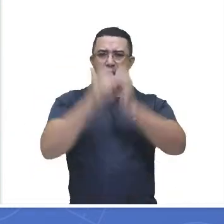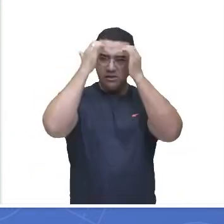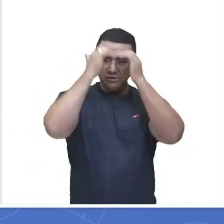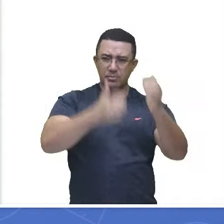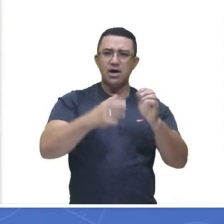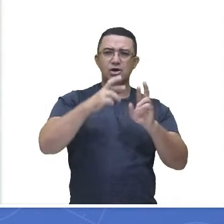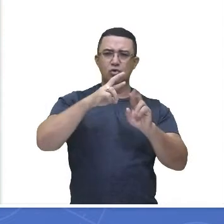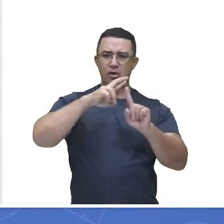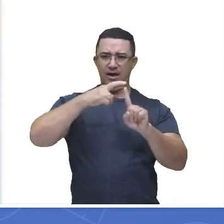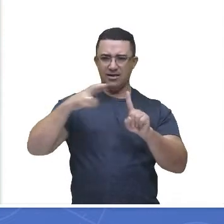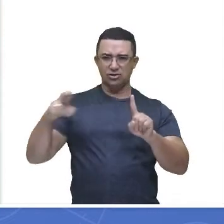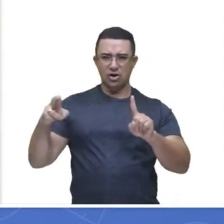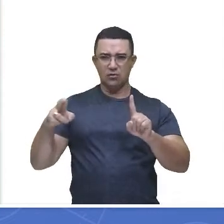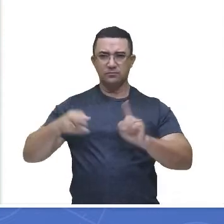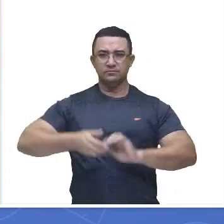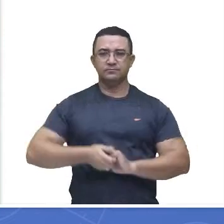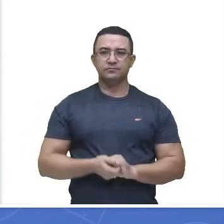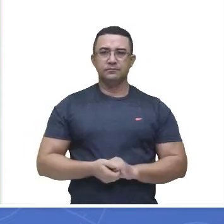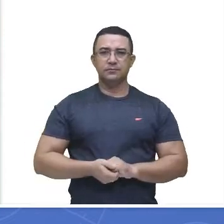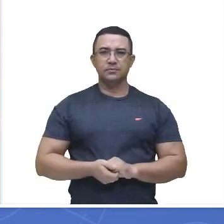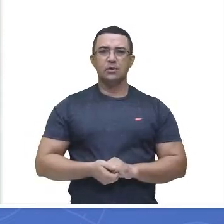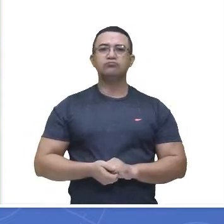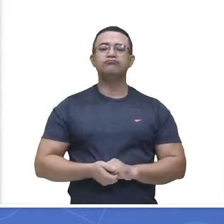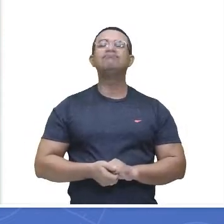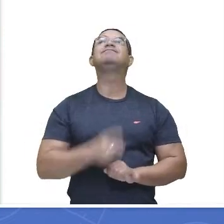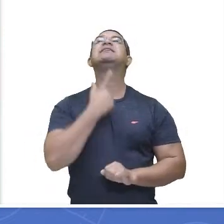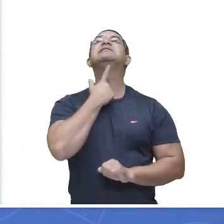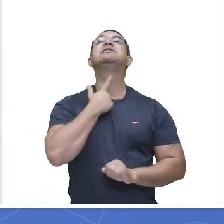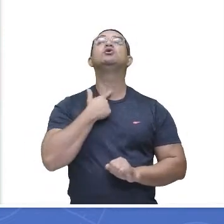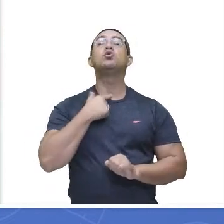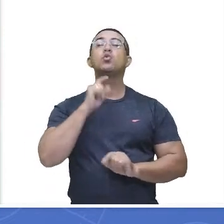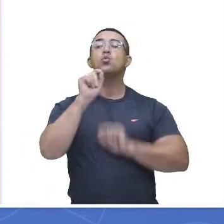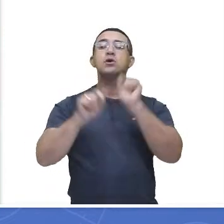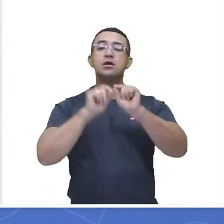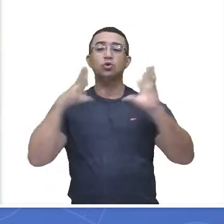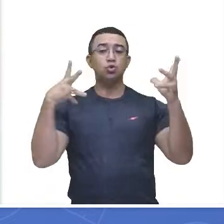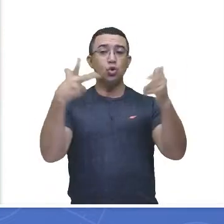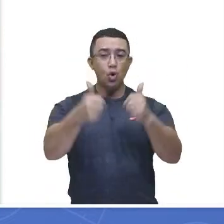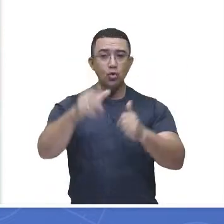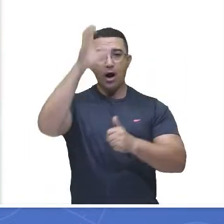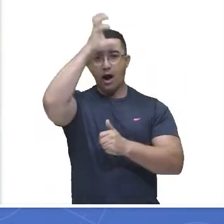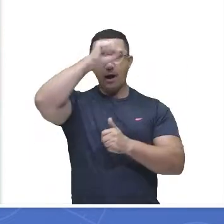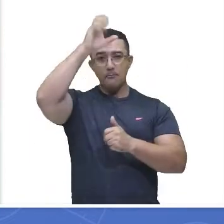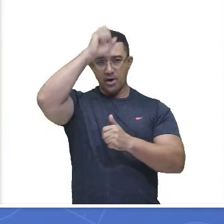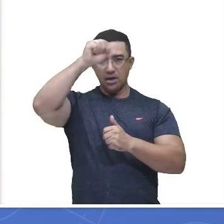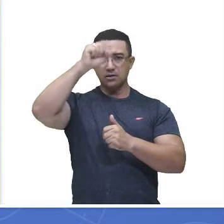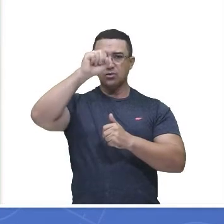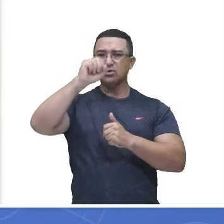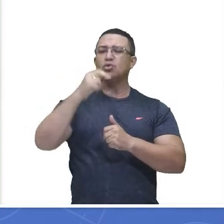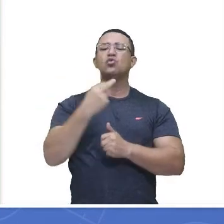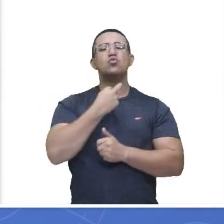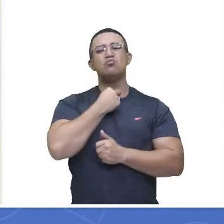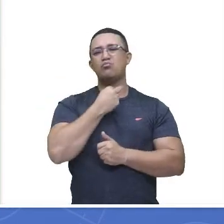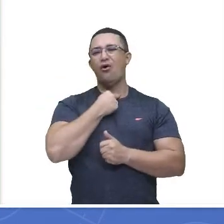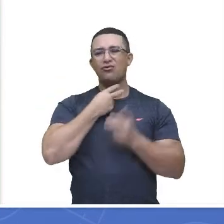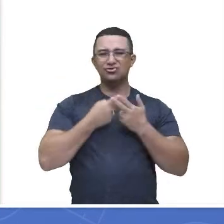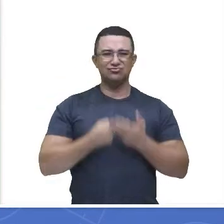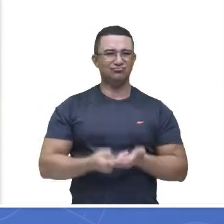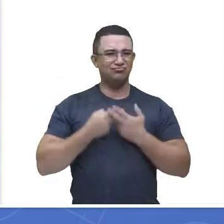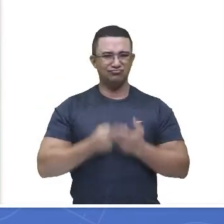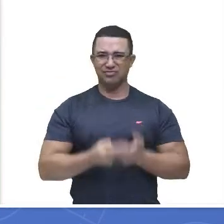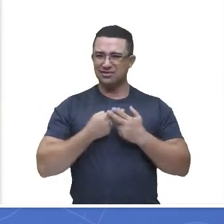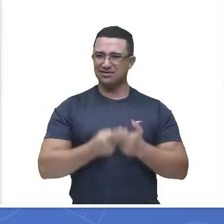Deseo que todos aprendan que no se puede más tolerar el racismo, el prejuicio y las